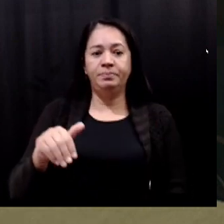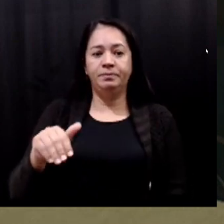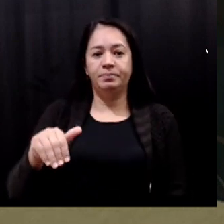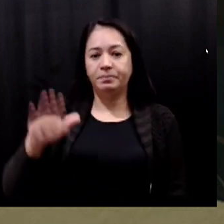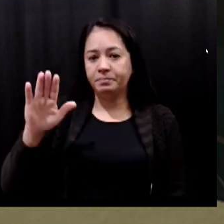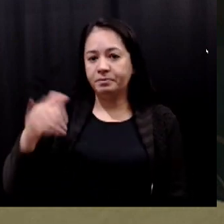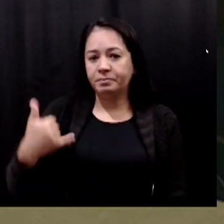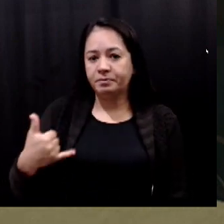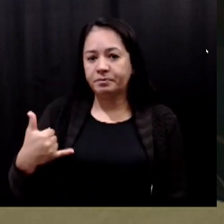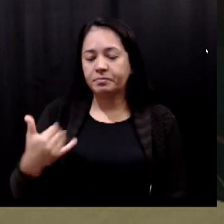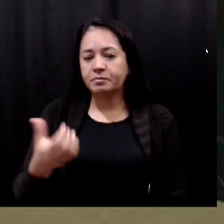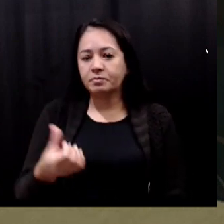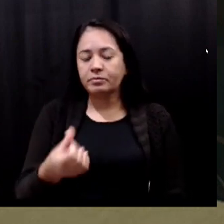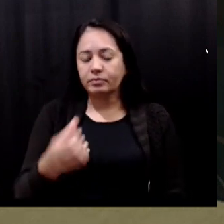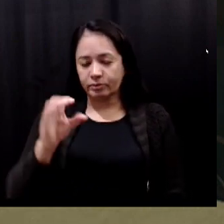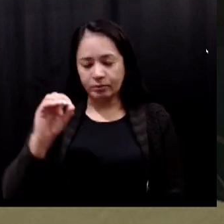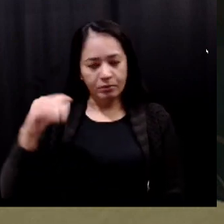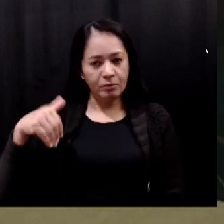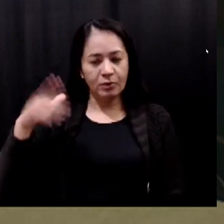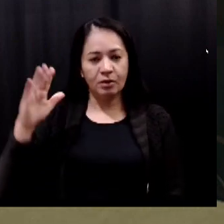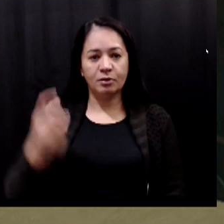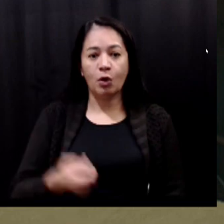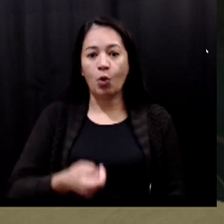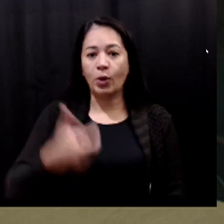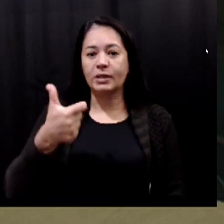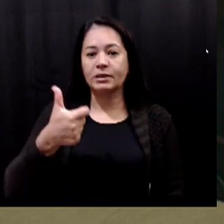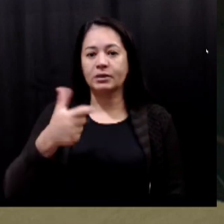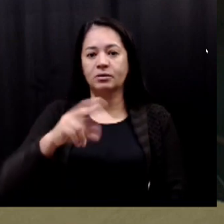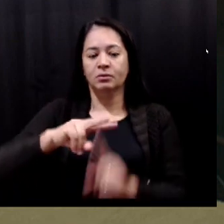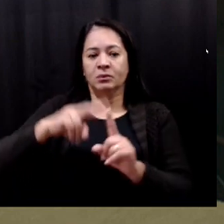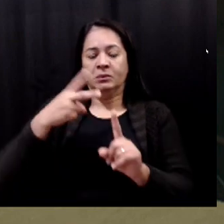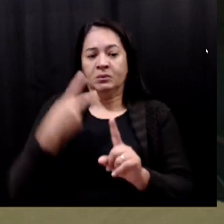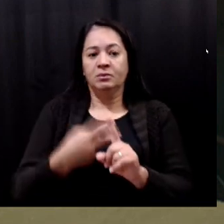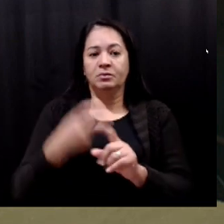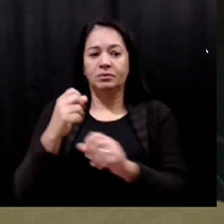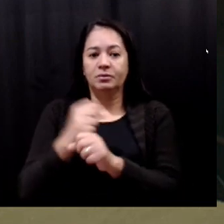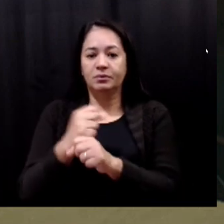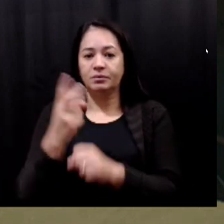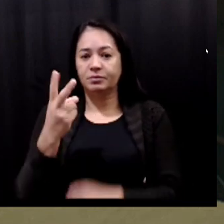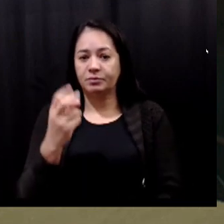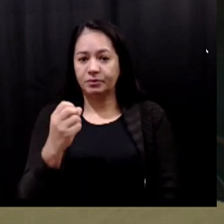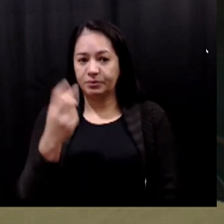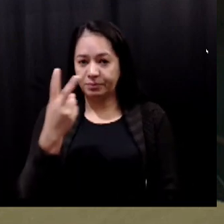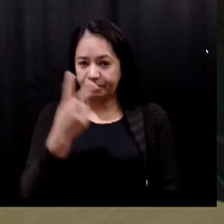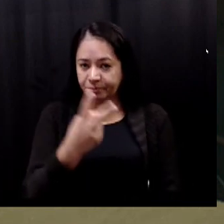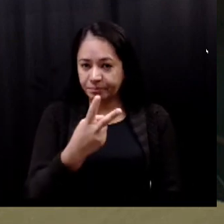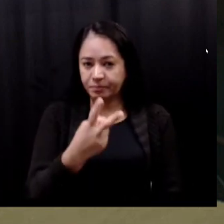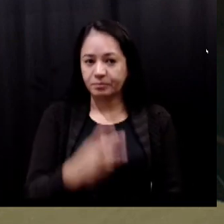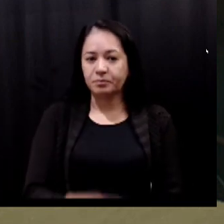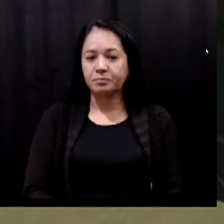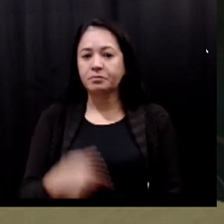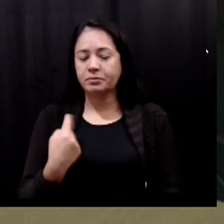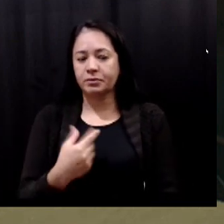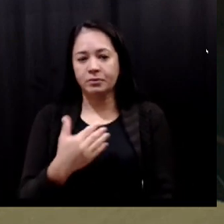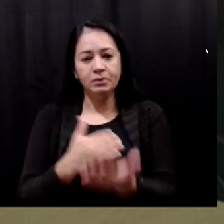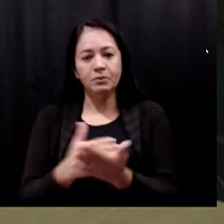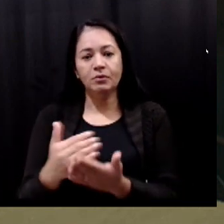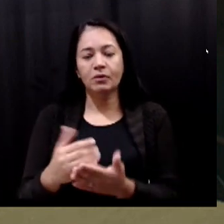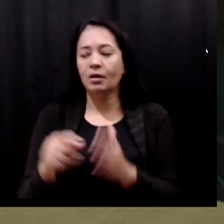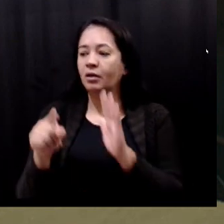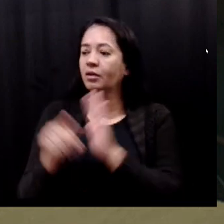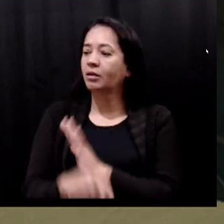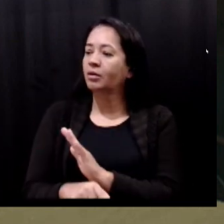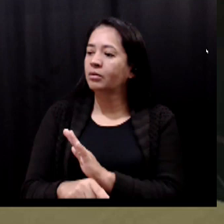anos quase dobrou entre 2000 e 2023. Então a gente já começa perguntando para a Tâmara